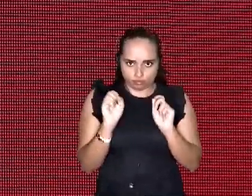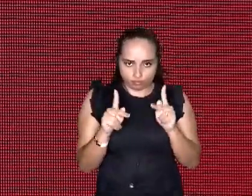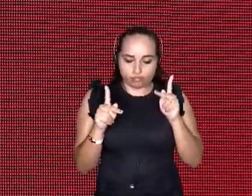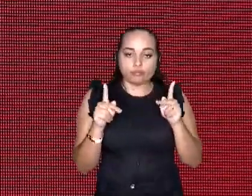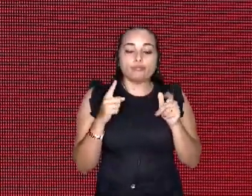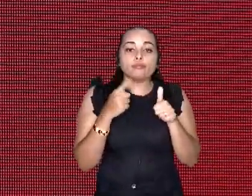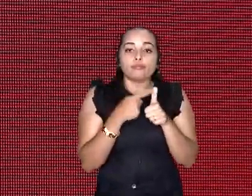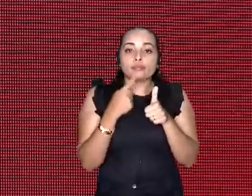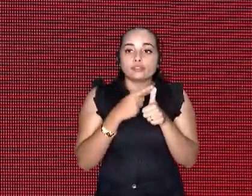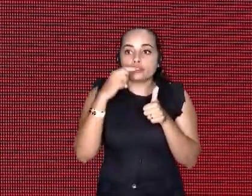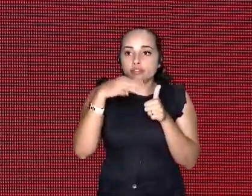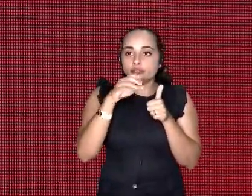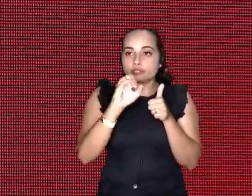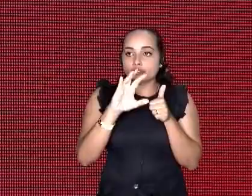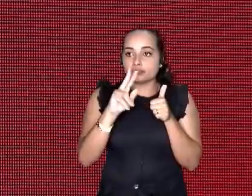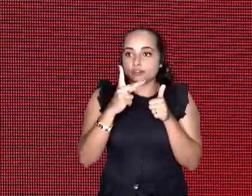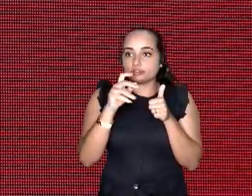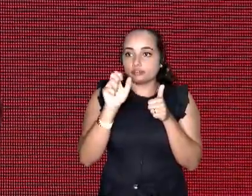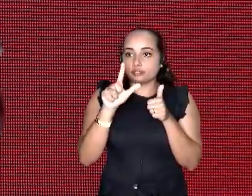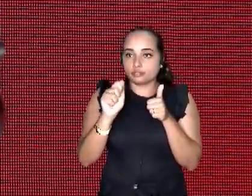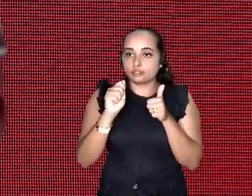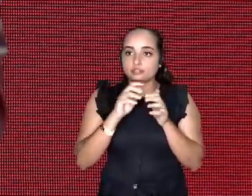para Michela. Michela,